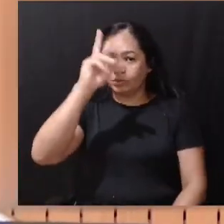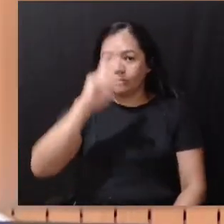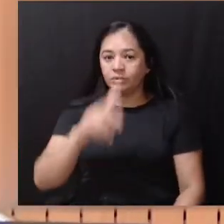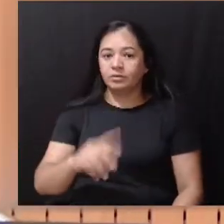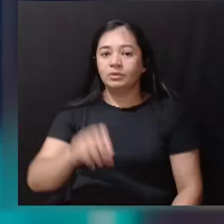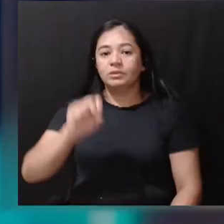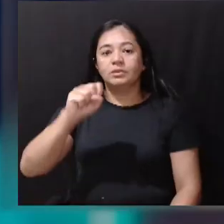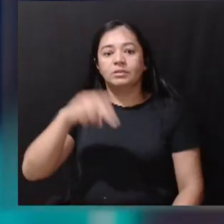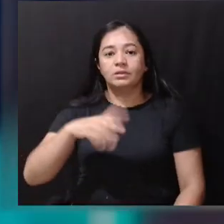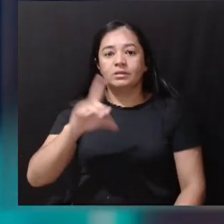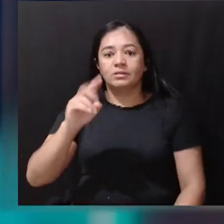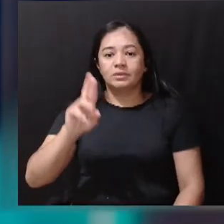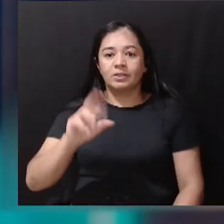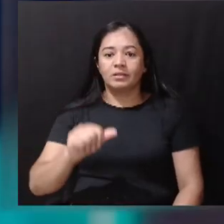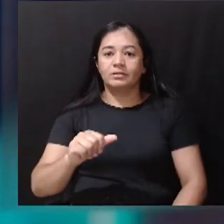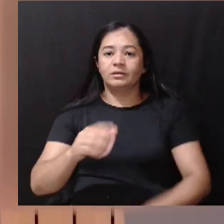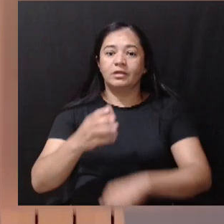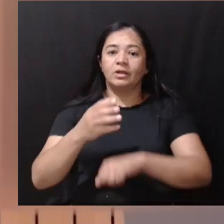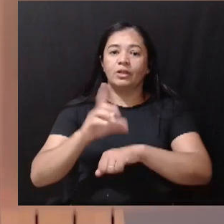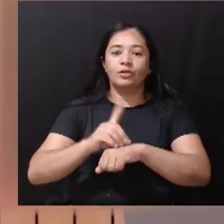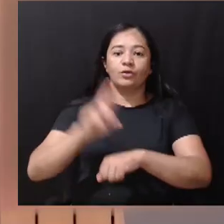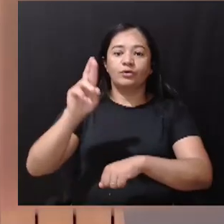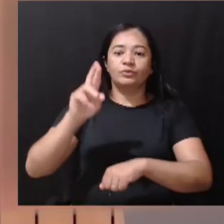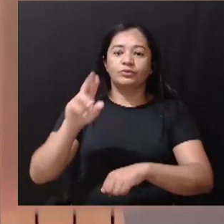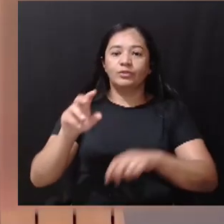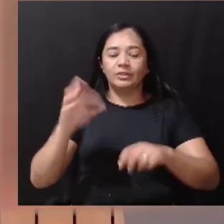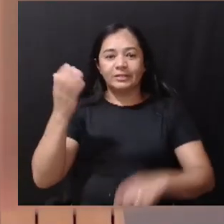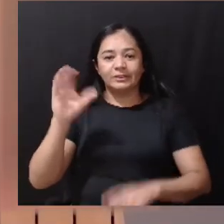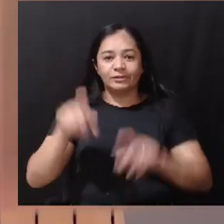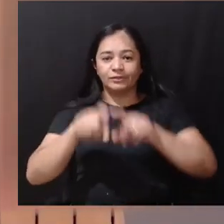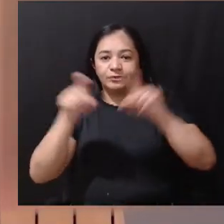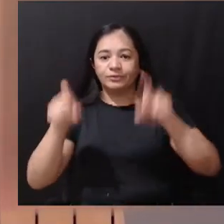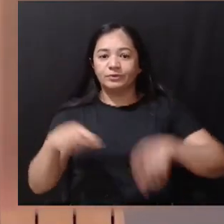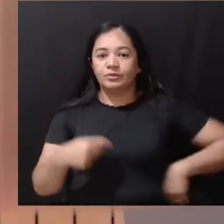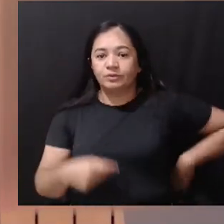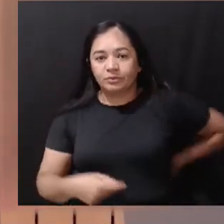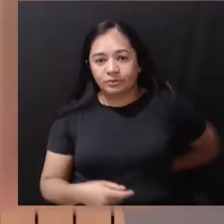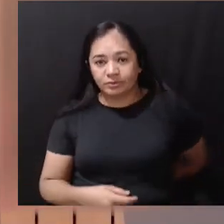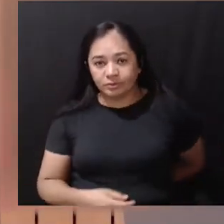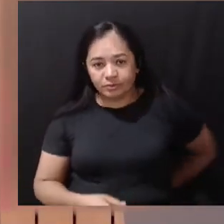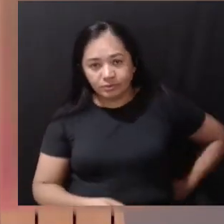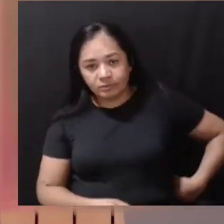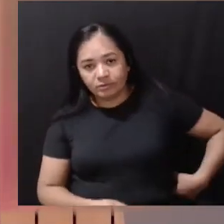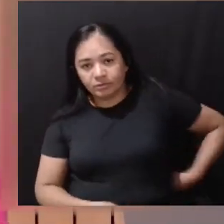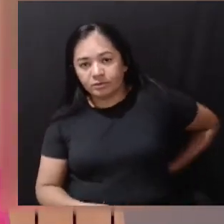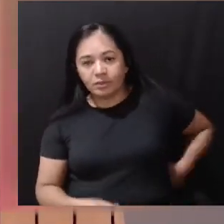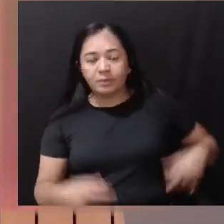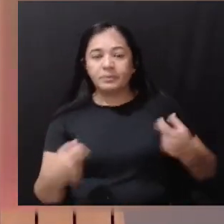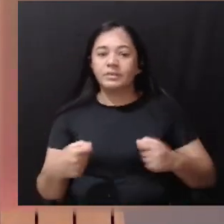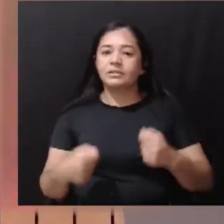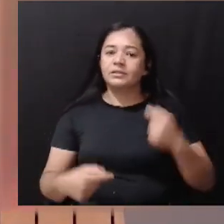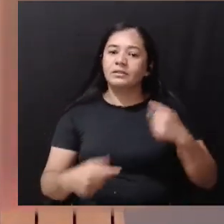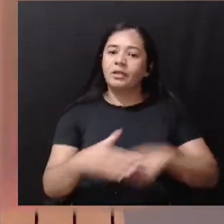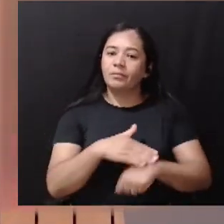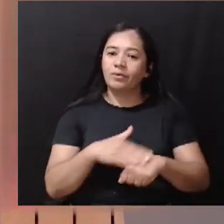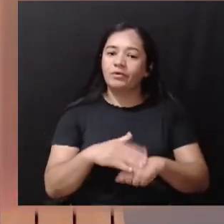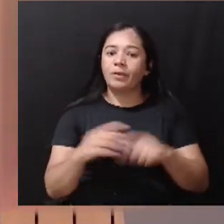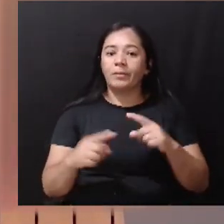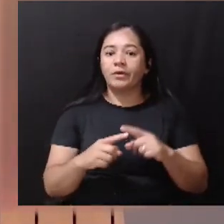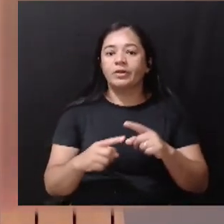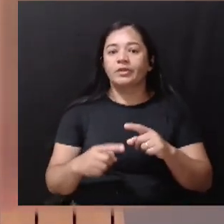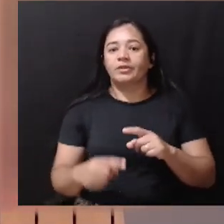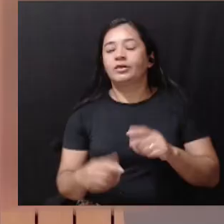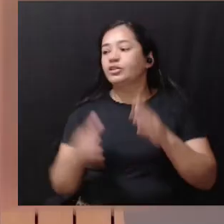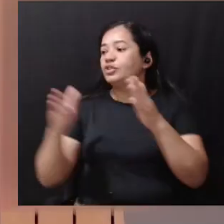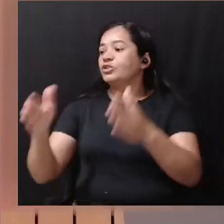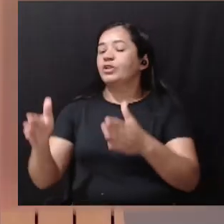doutora em Ciência da Computação pela Unicamp. Precisamos, né, fazer parte da discussão, e essa discussão muitas vezes não é chegar, não conseguir, às vezes porque não é uma